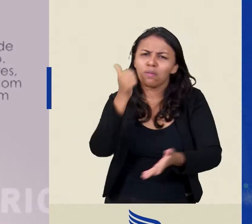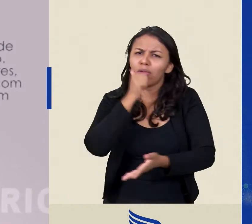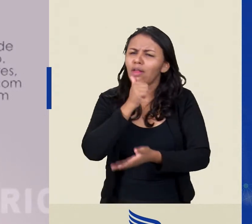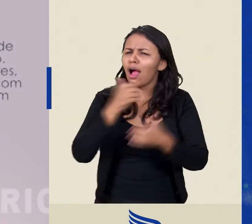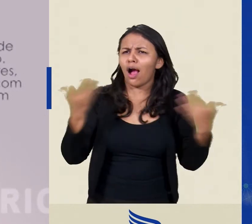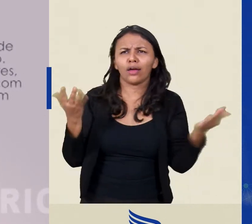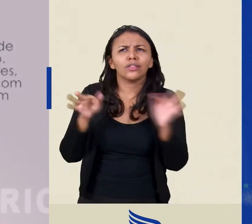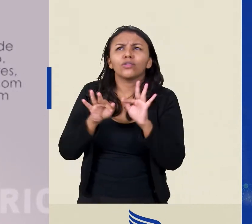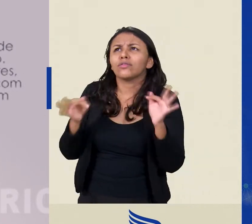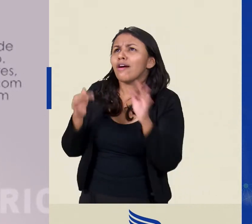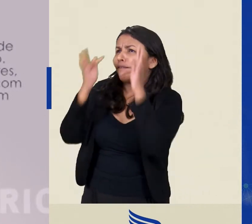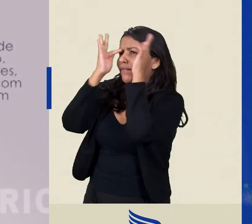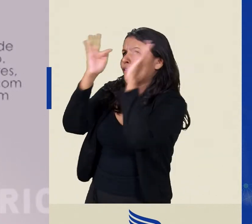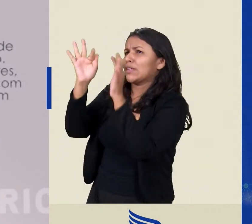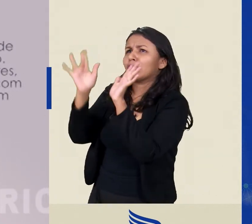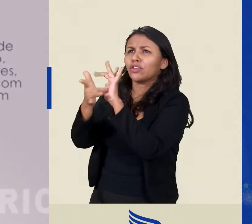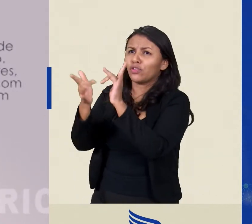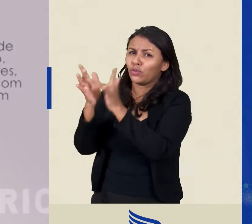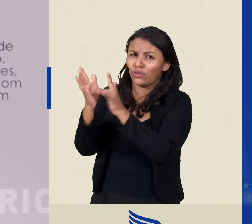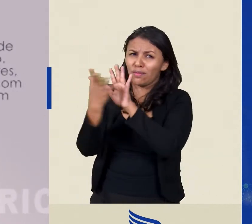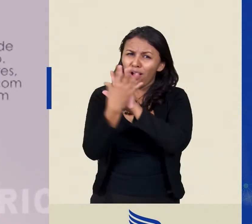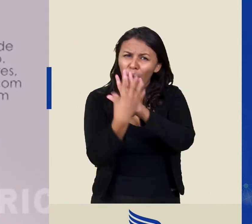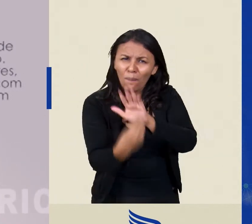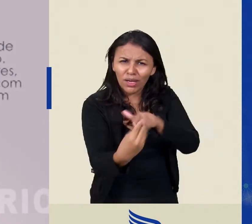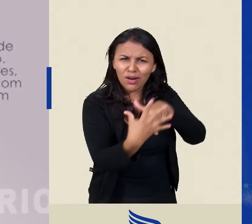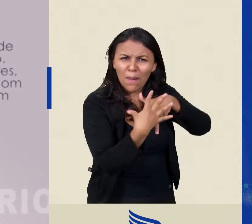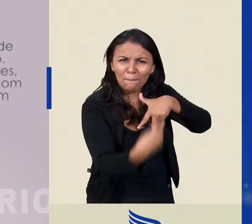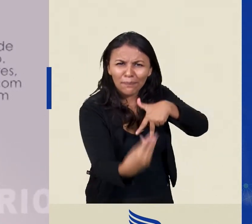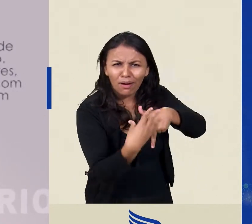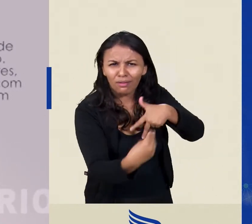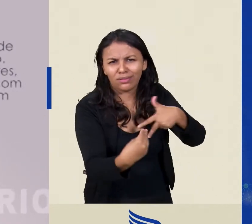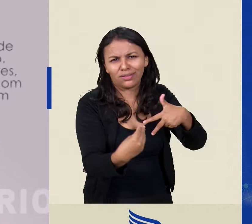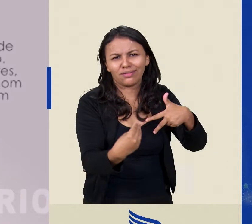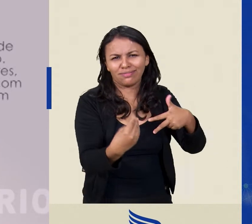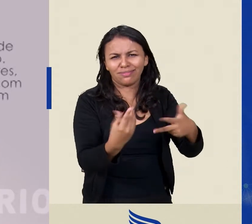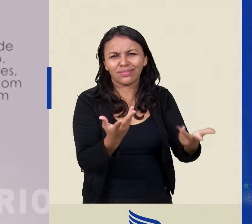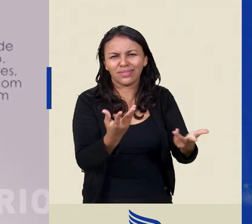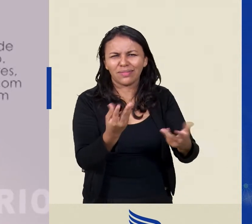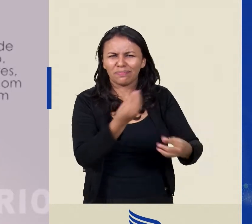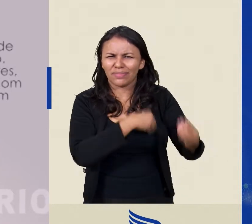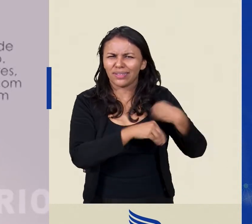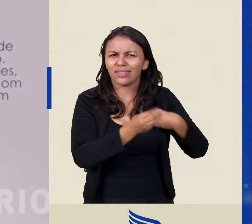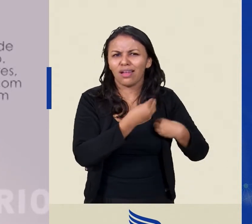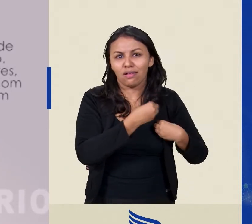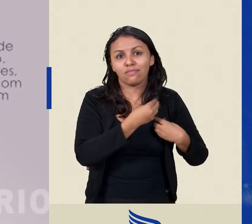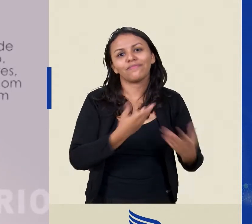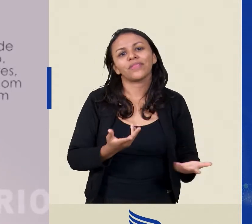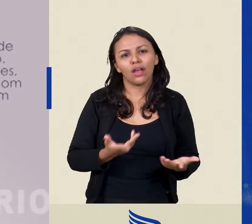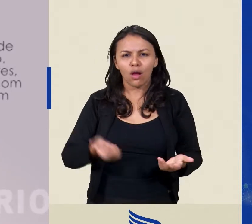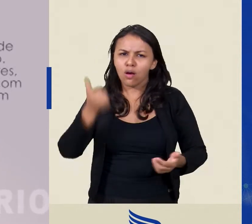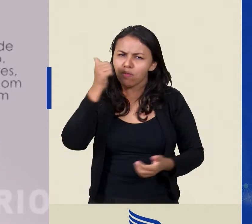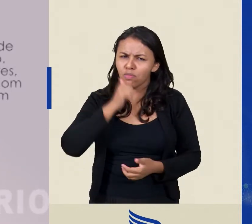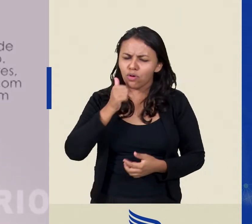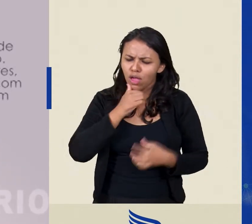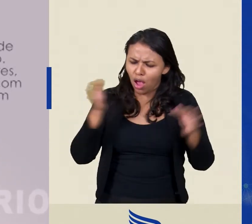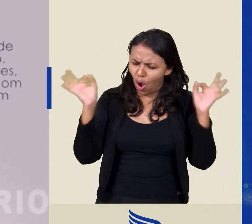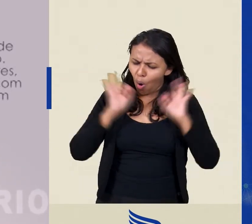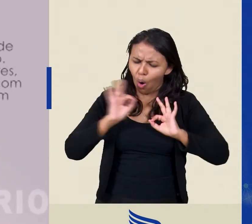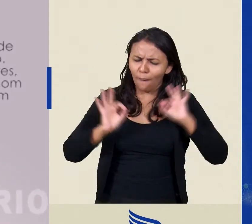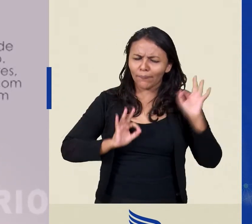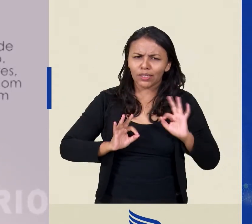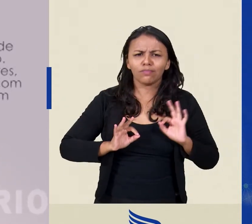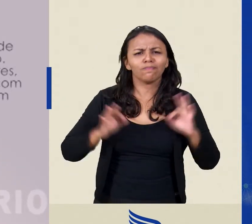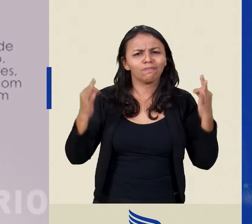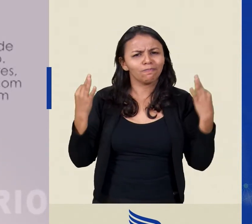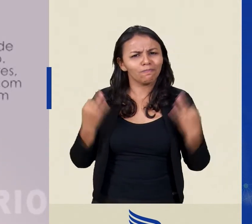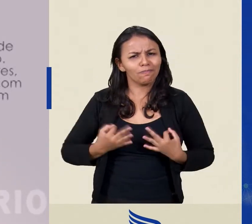piedade usando esta moda de vestuário. Da mesma sorte que as mulheres, em traje decente, se